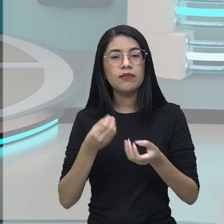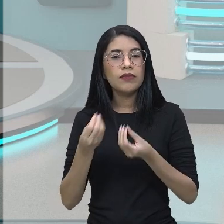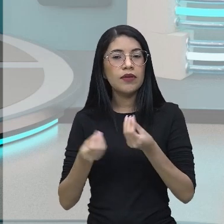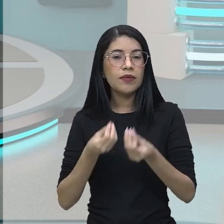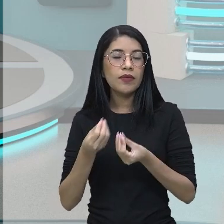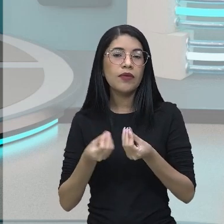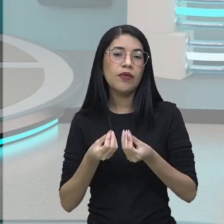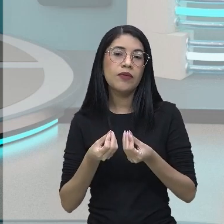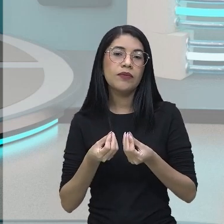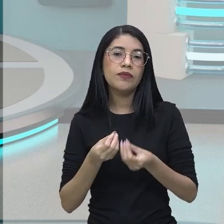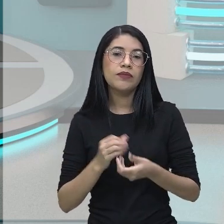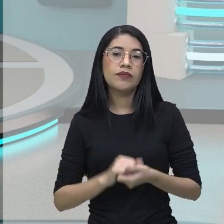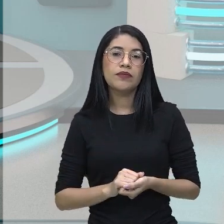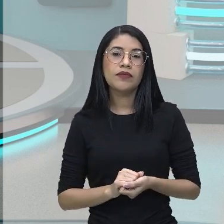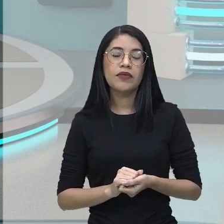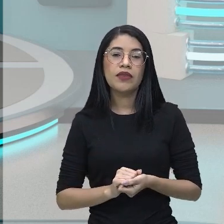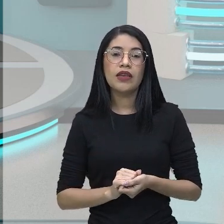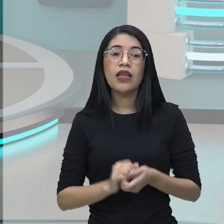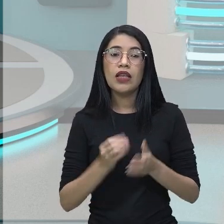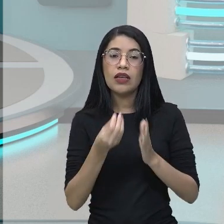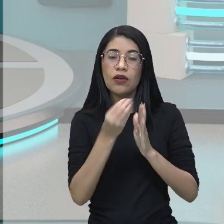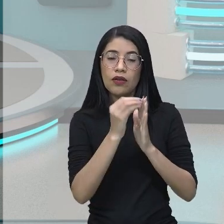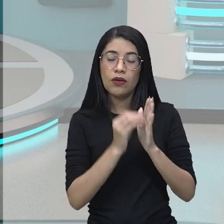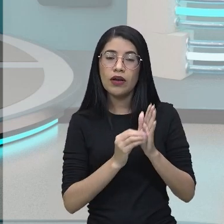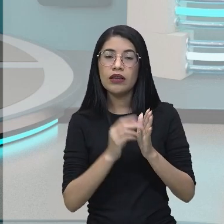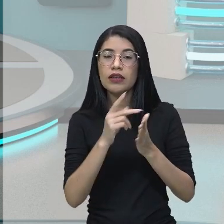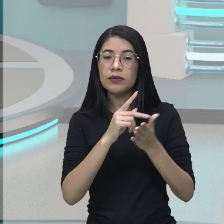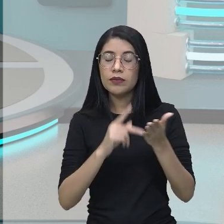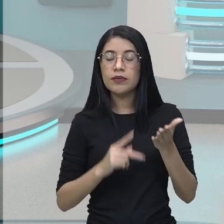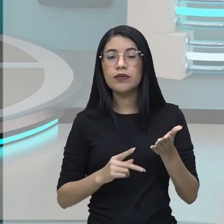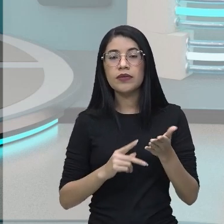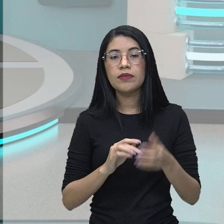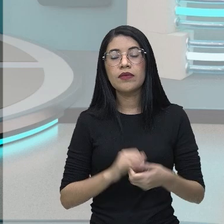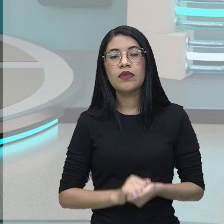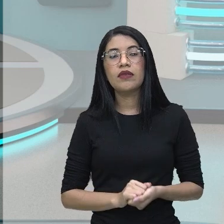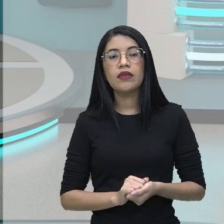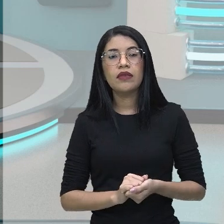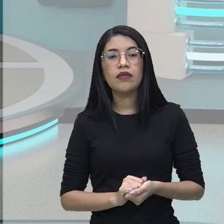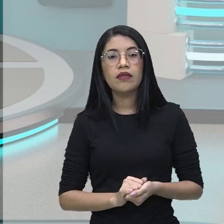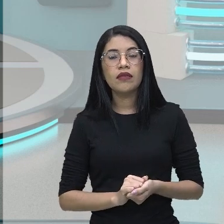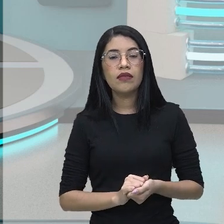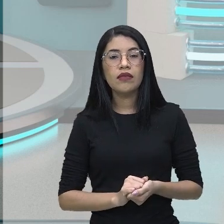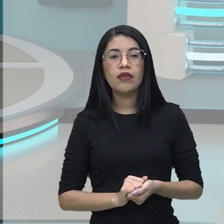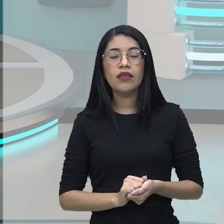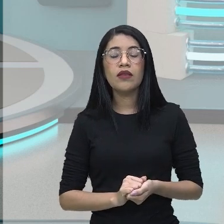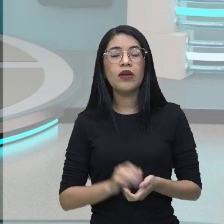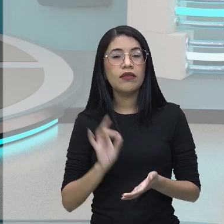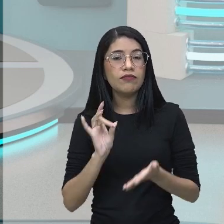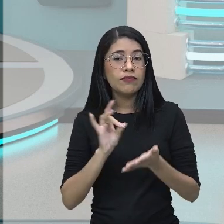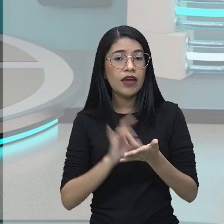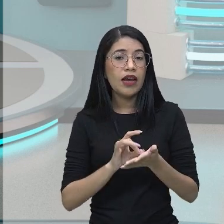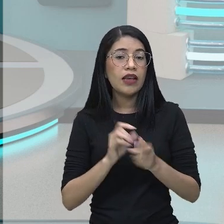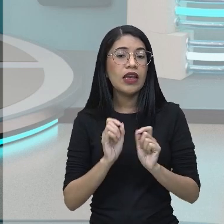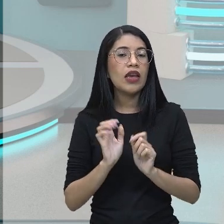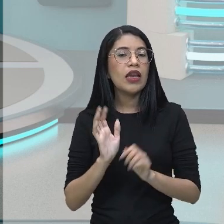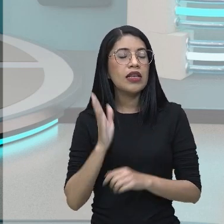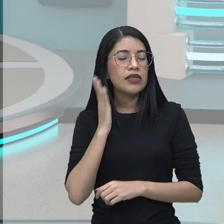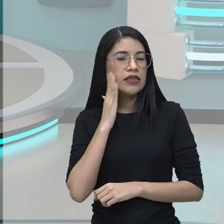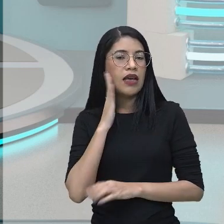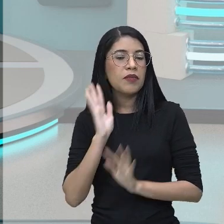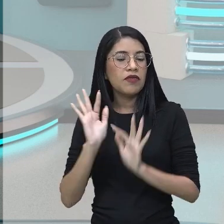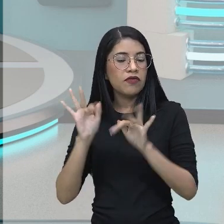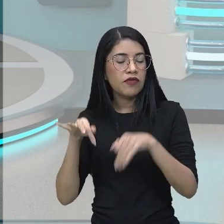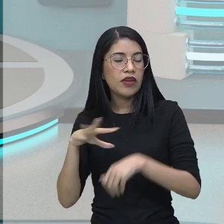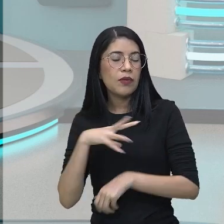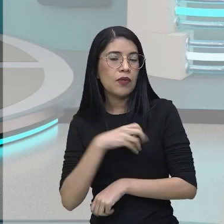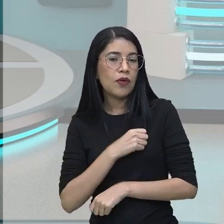ele coloca isso no texto no soneto e ao colocar ele afirma ele sabe que esse amor terá um fim porém